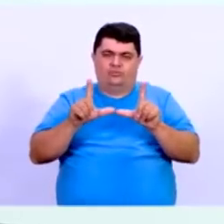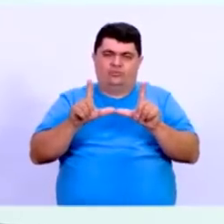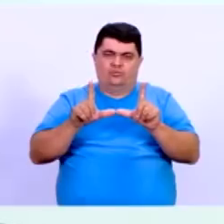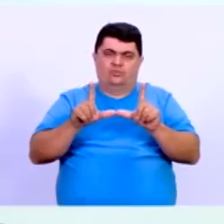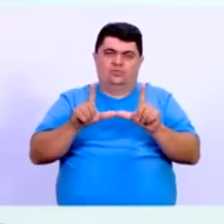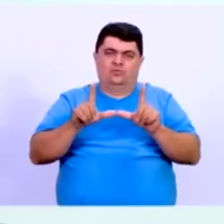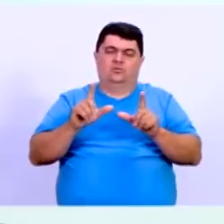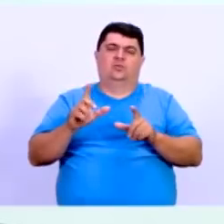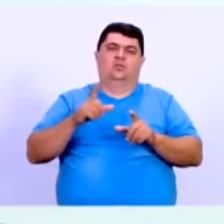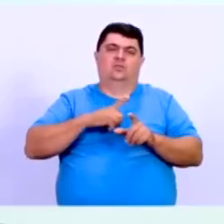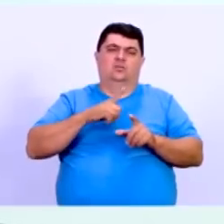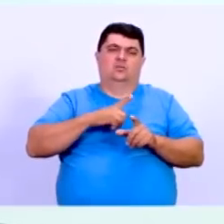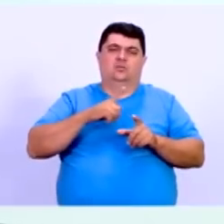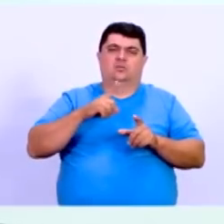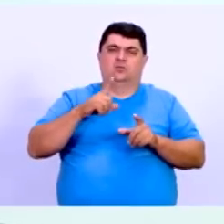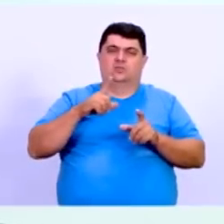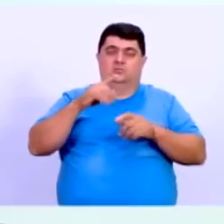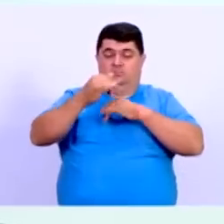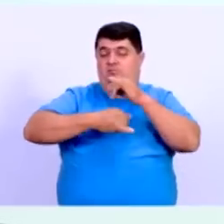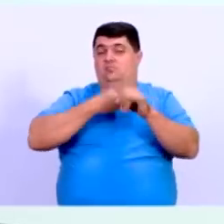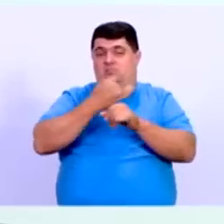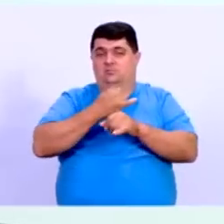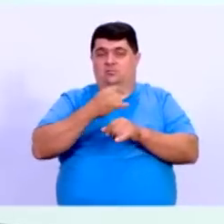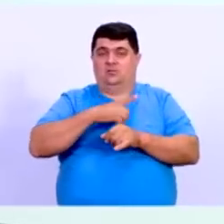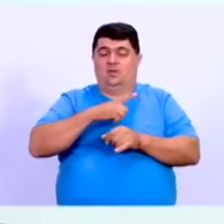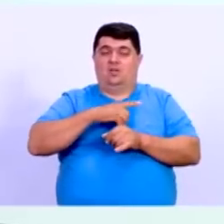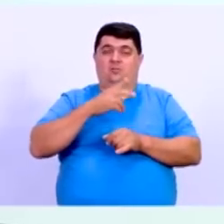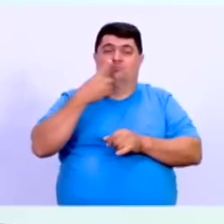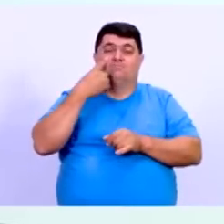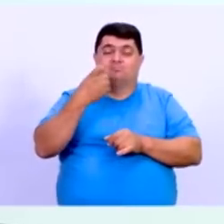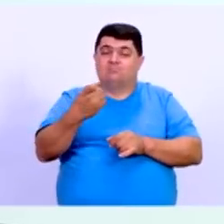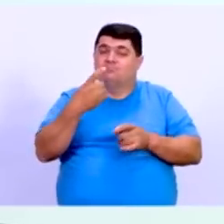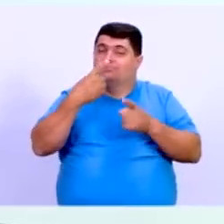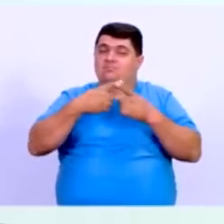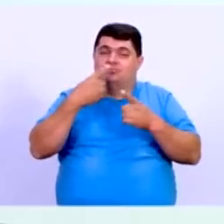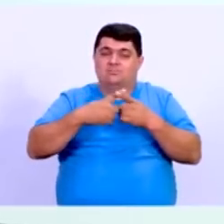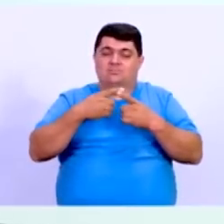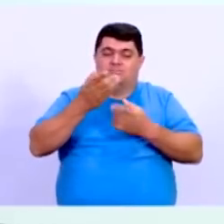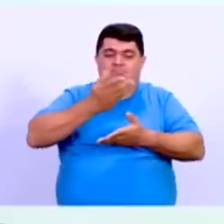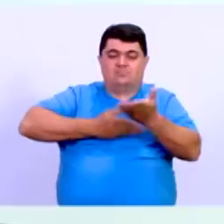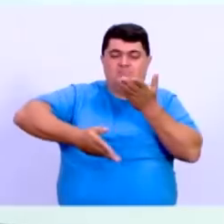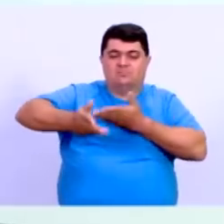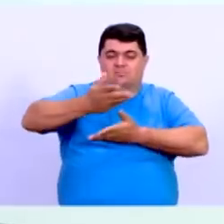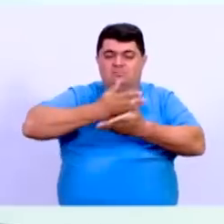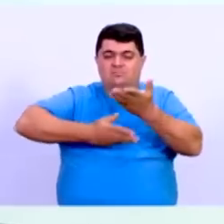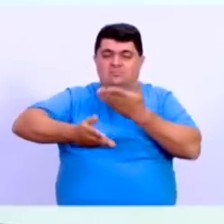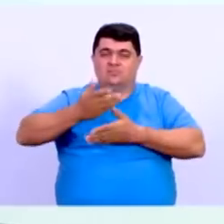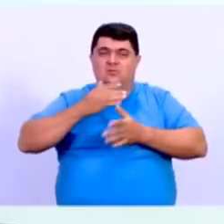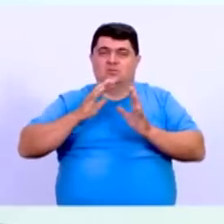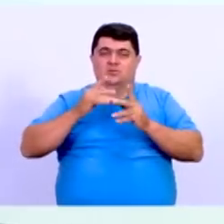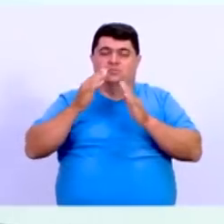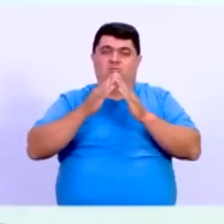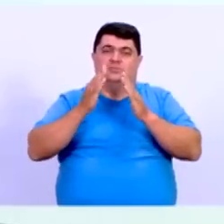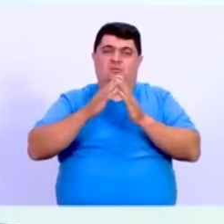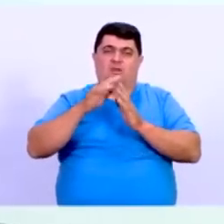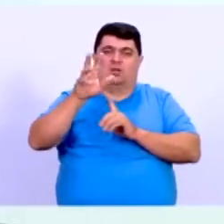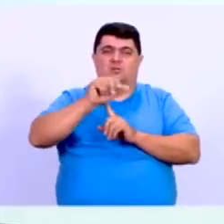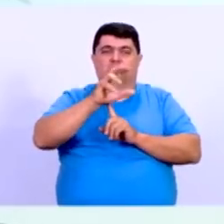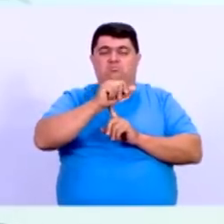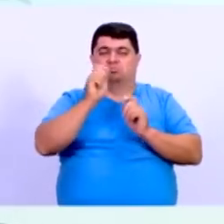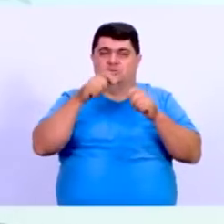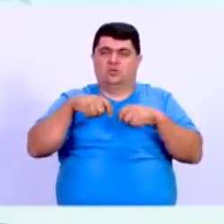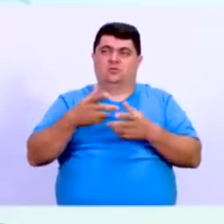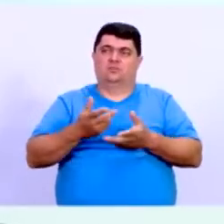wireless, tá? Então, a internet é um recurso muito interessante que é compartilhado no ambiente ali residencial de forma